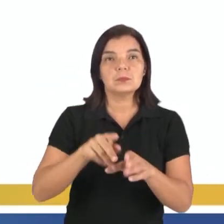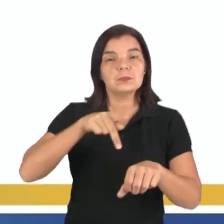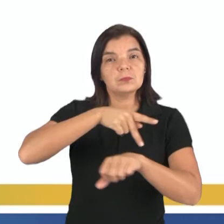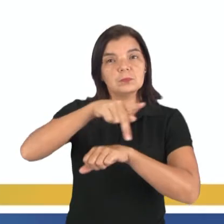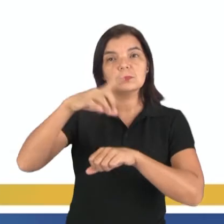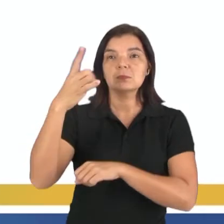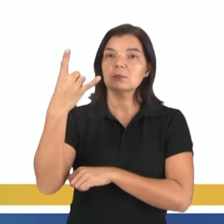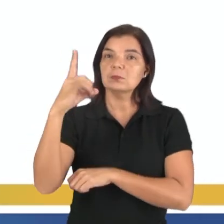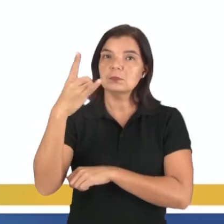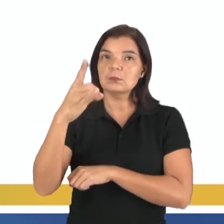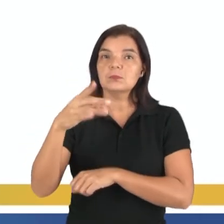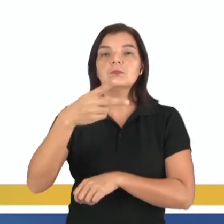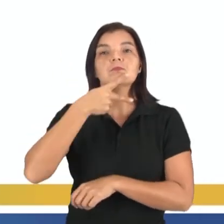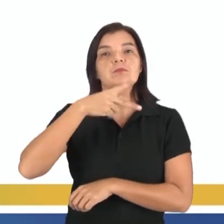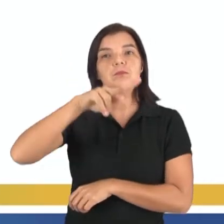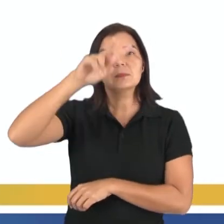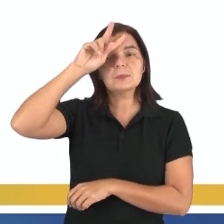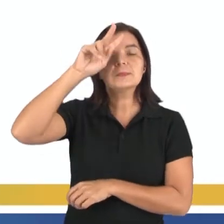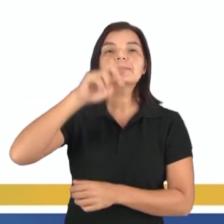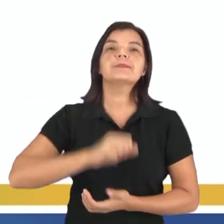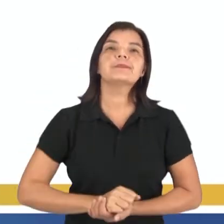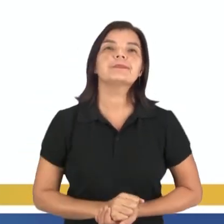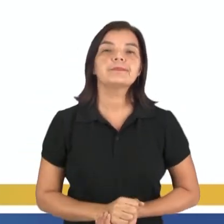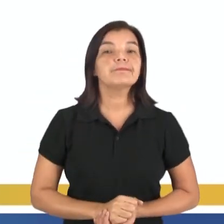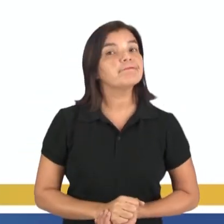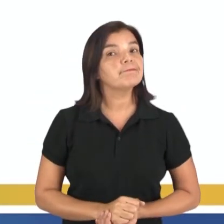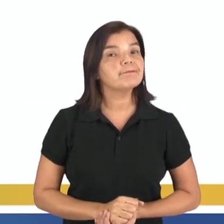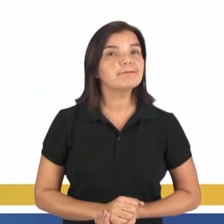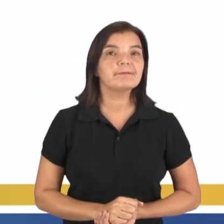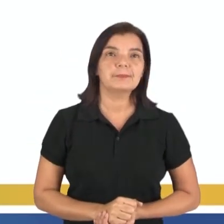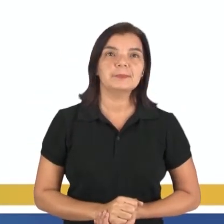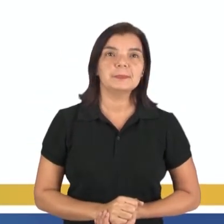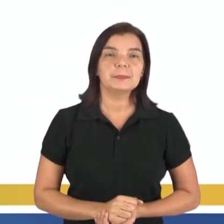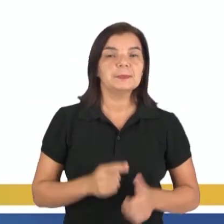os países da Bolívia e do Peru?